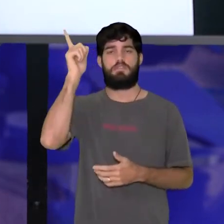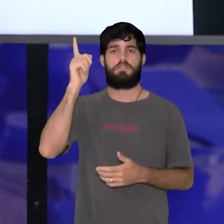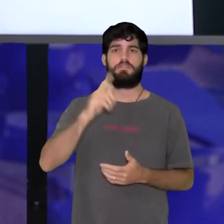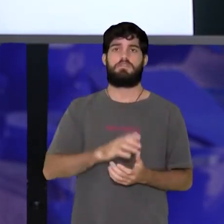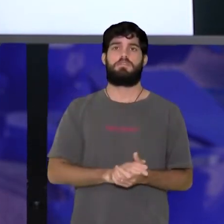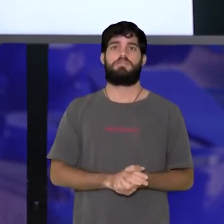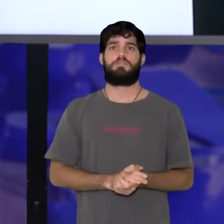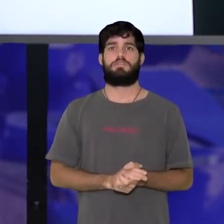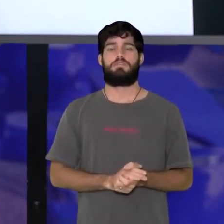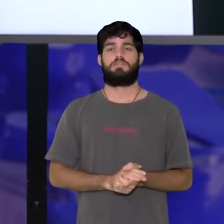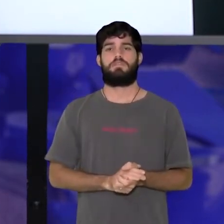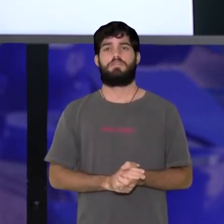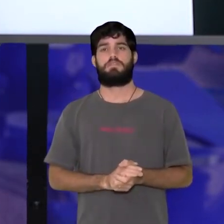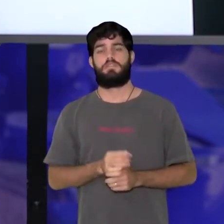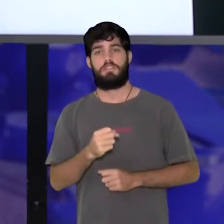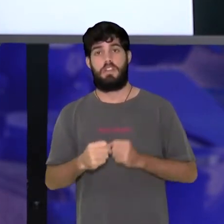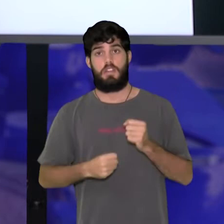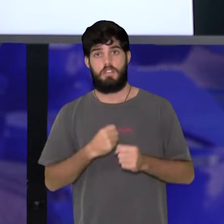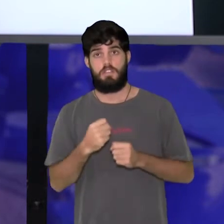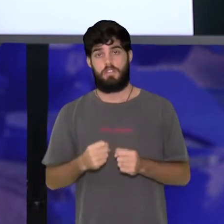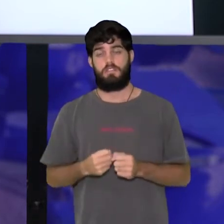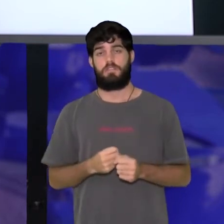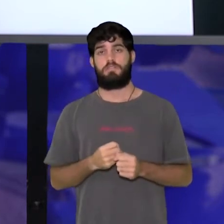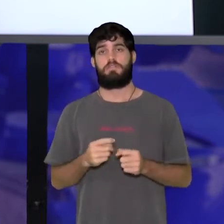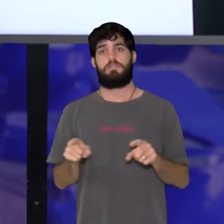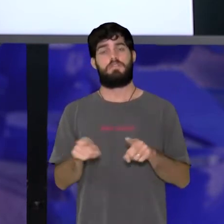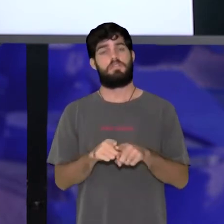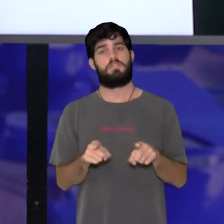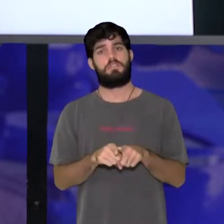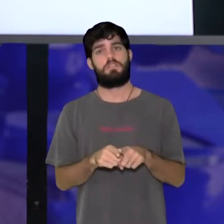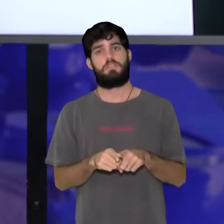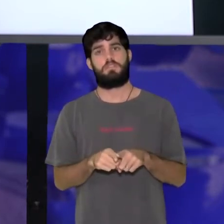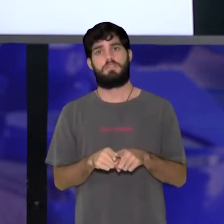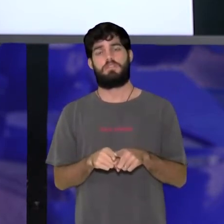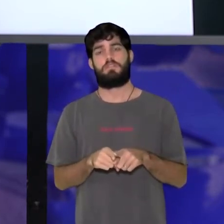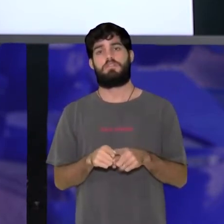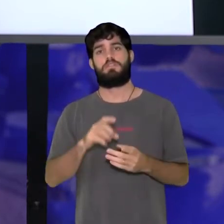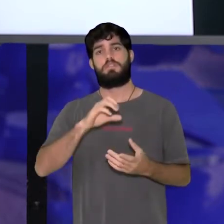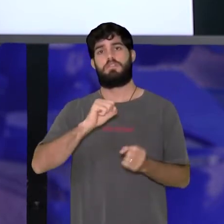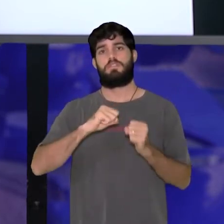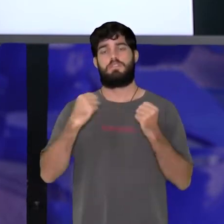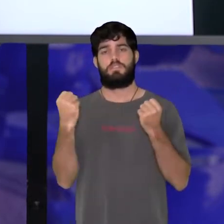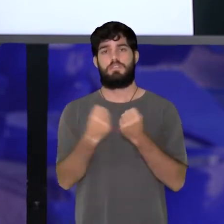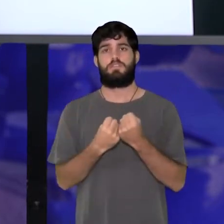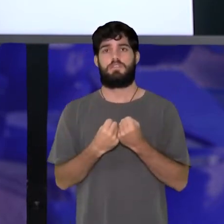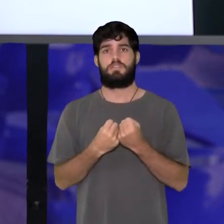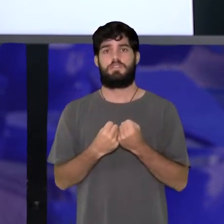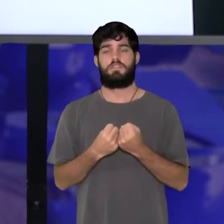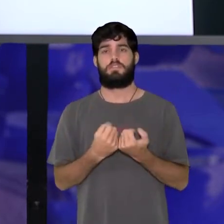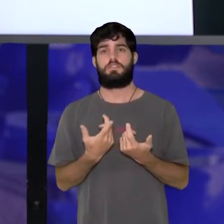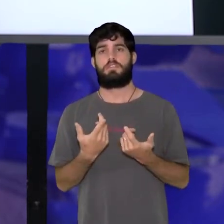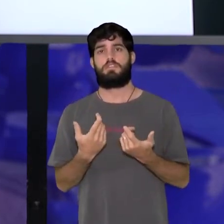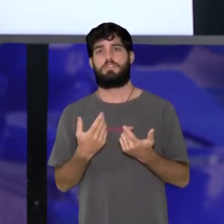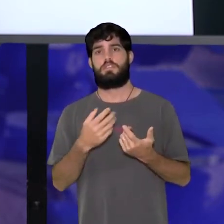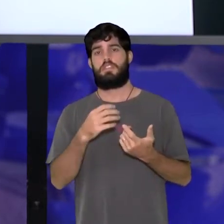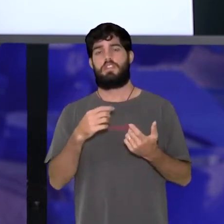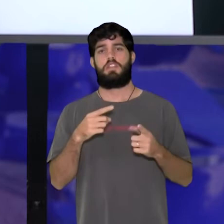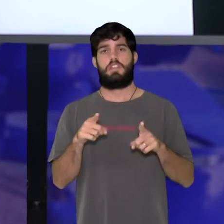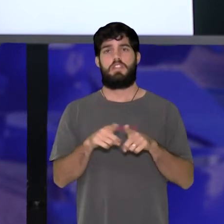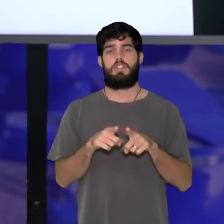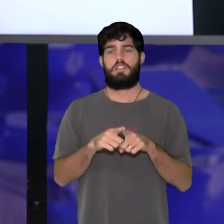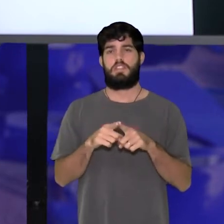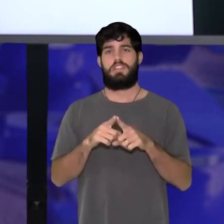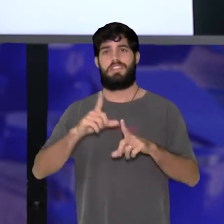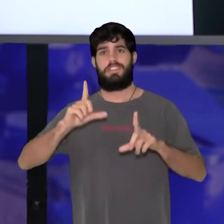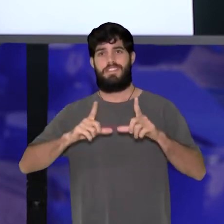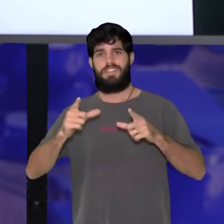como inventos da corrida espacial e depois foram trazidos para a sociedade. O forno micro-ondas, a TV de